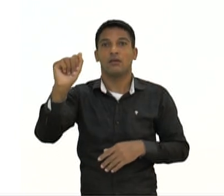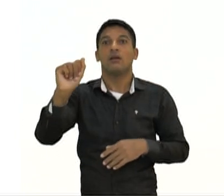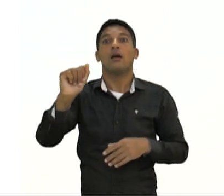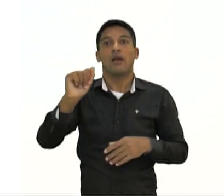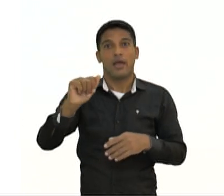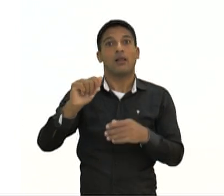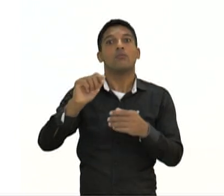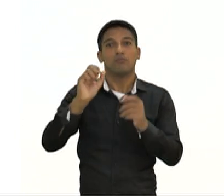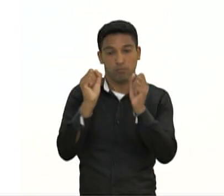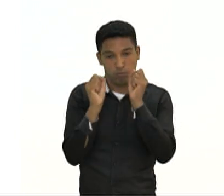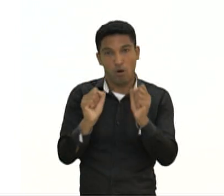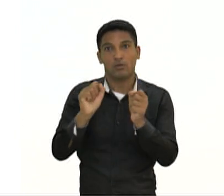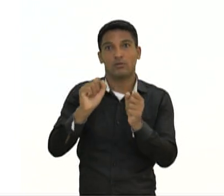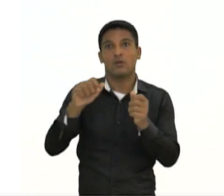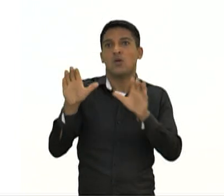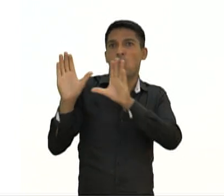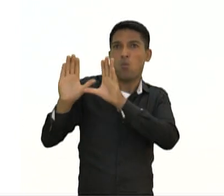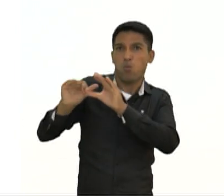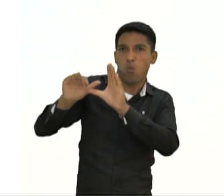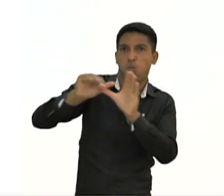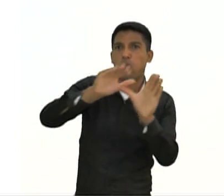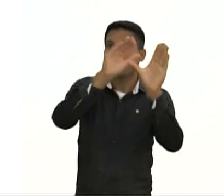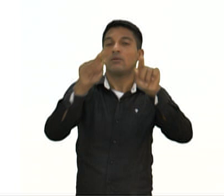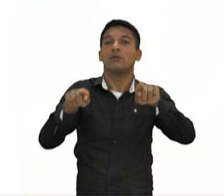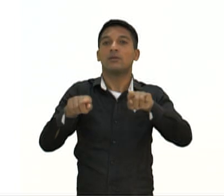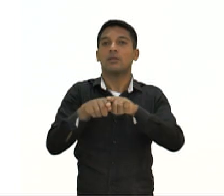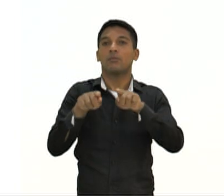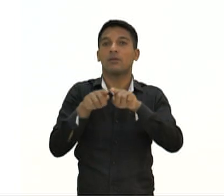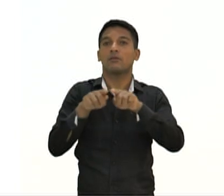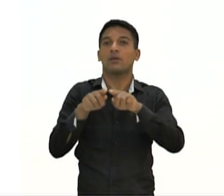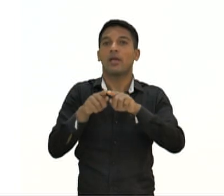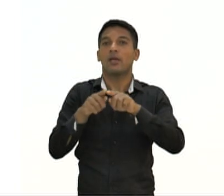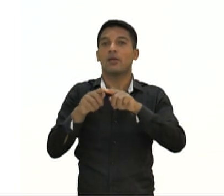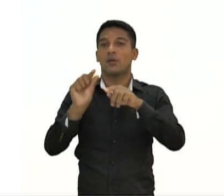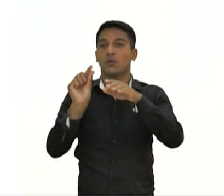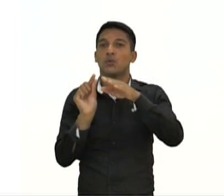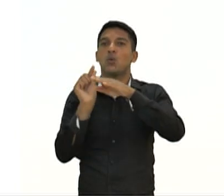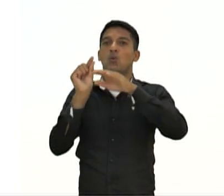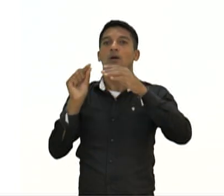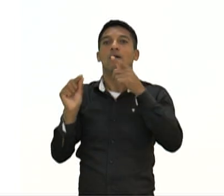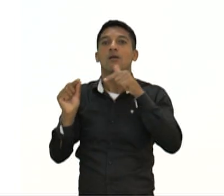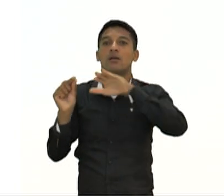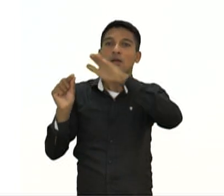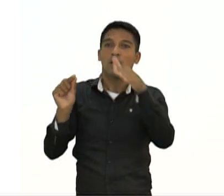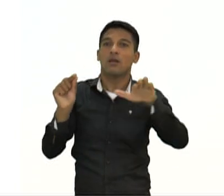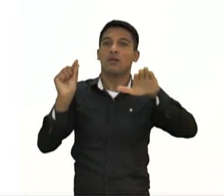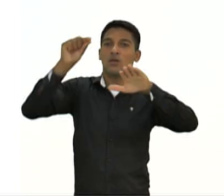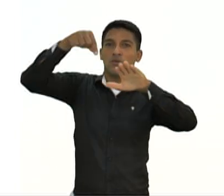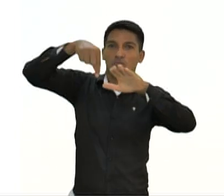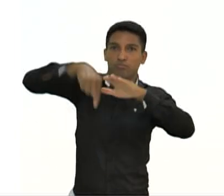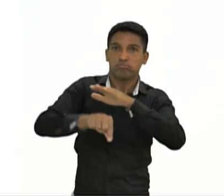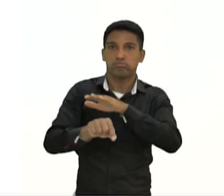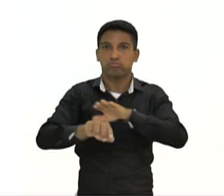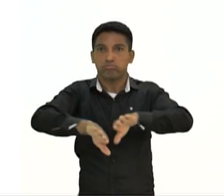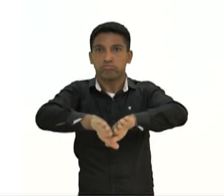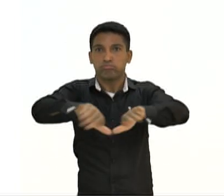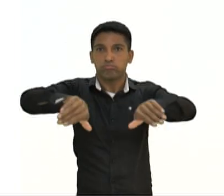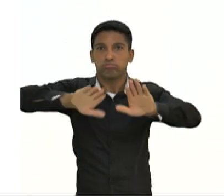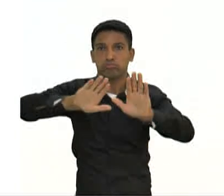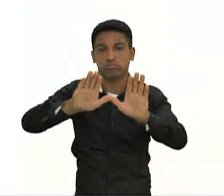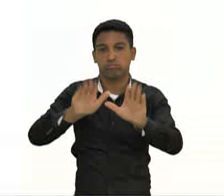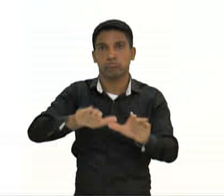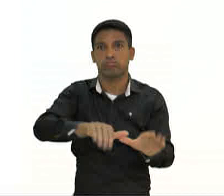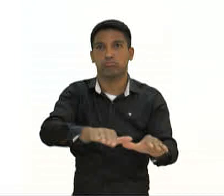de natação. Então, é uma estrutura muito importante que permite melhor movimentação muscular da ave. Tudo bem?